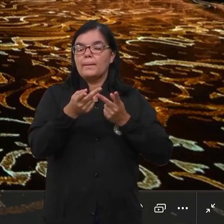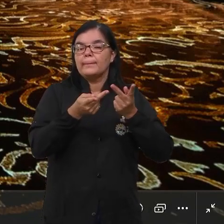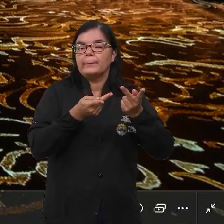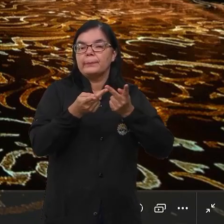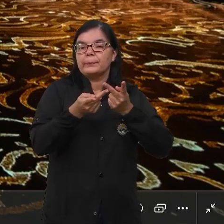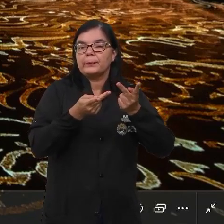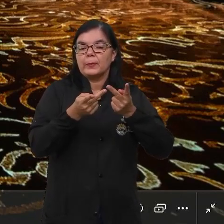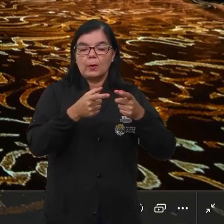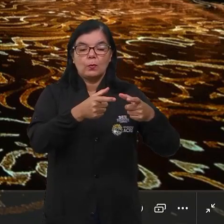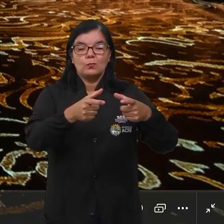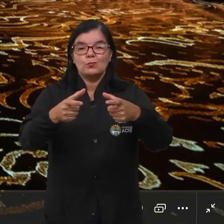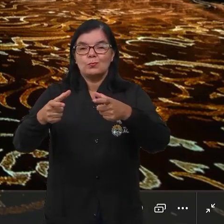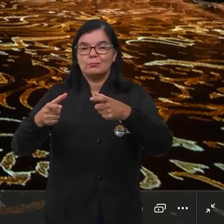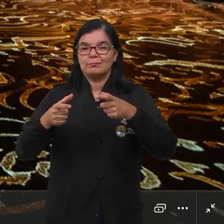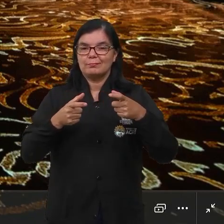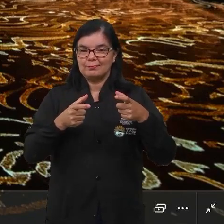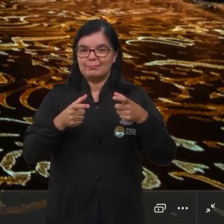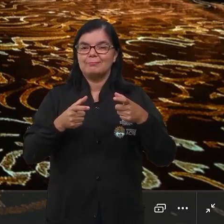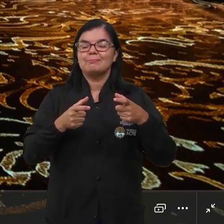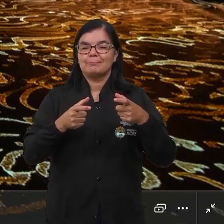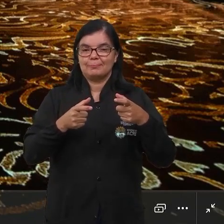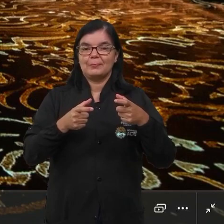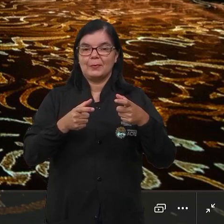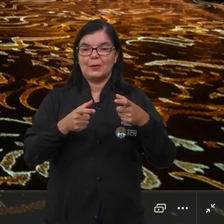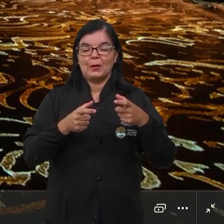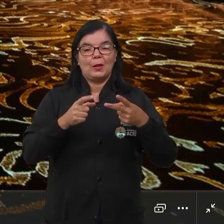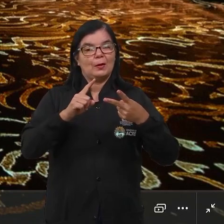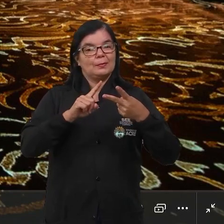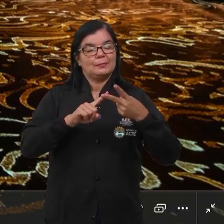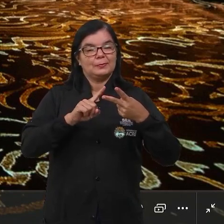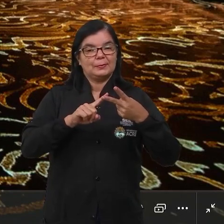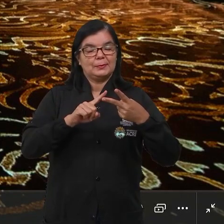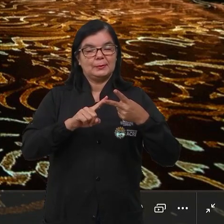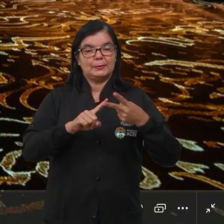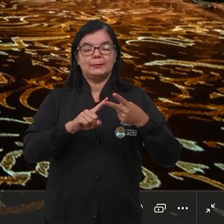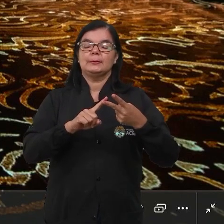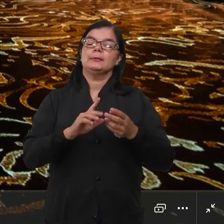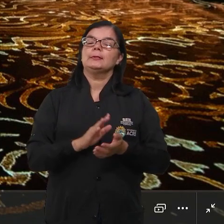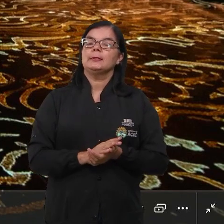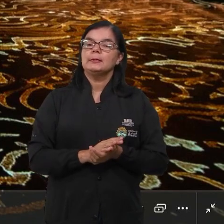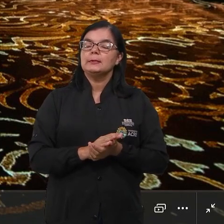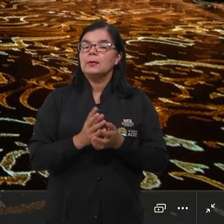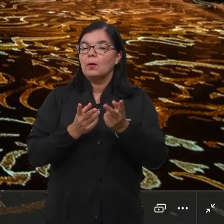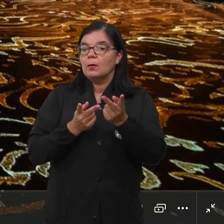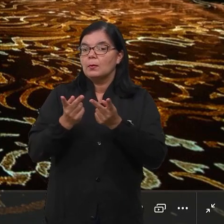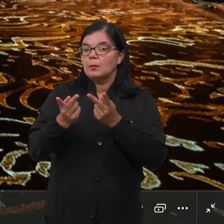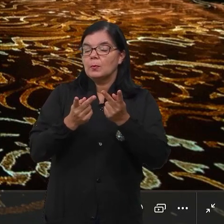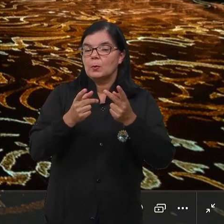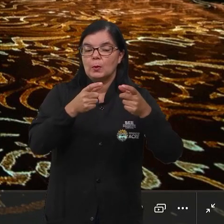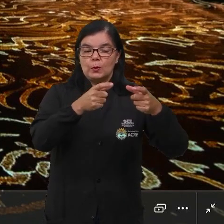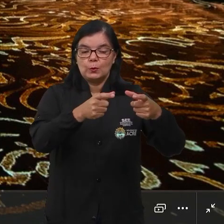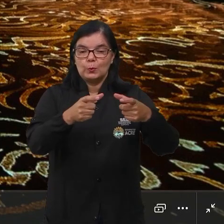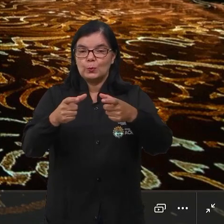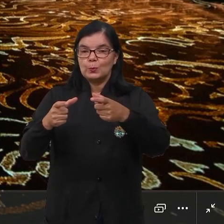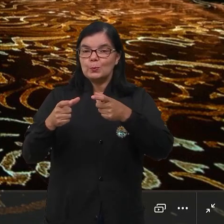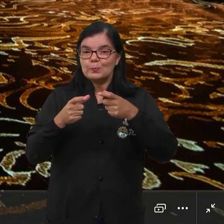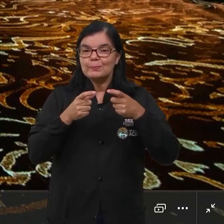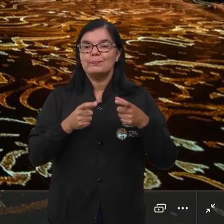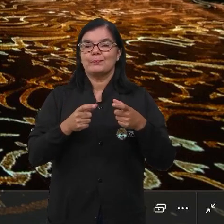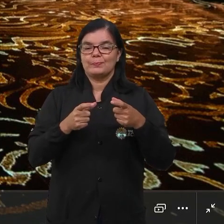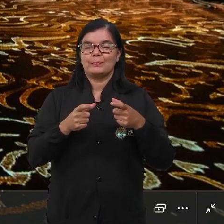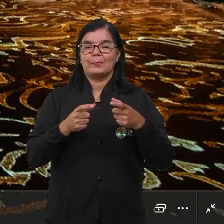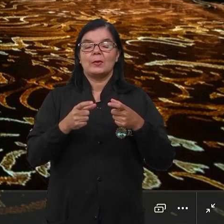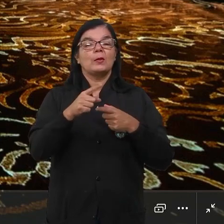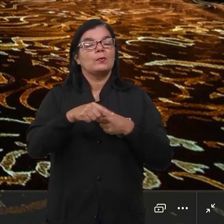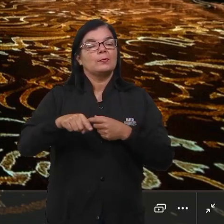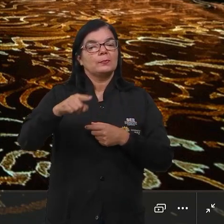planejamento do espaço. É a etapa número 2. Nesse planejamento do espaço,